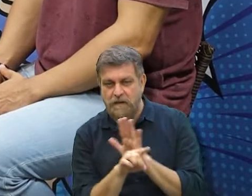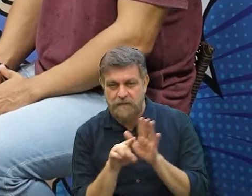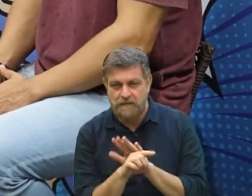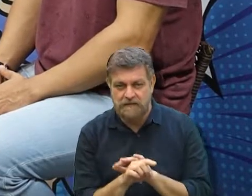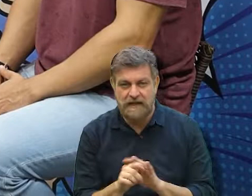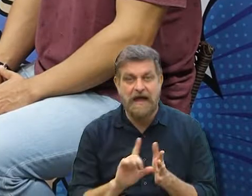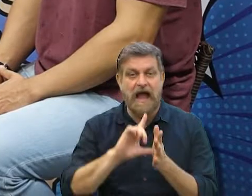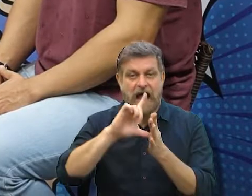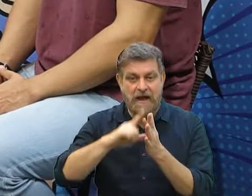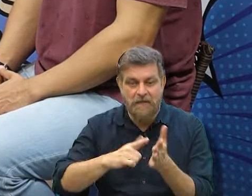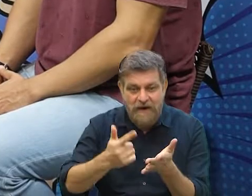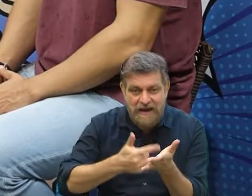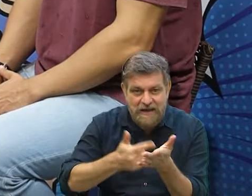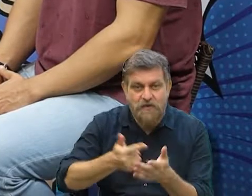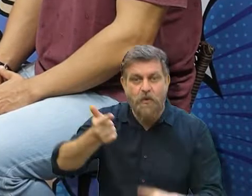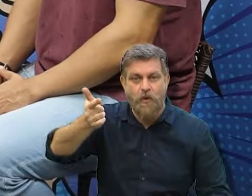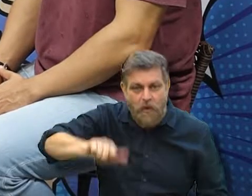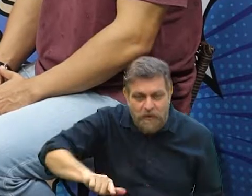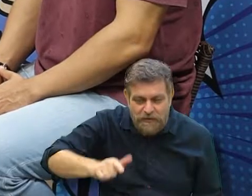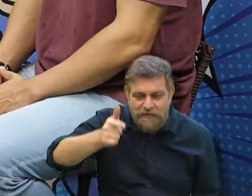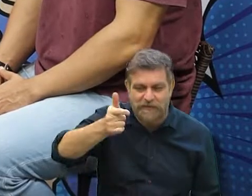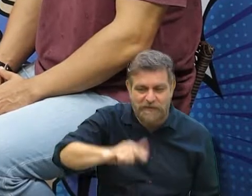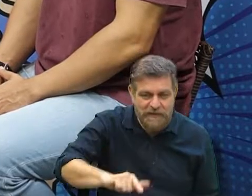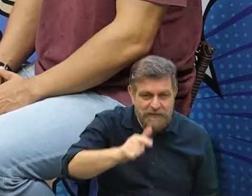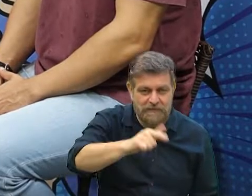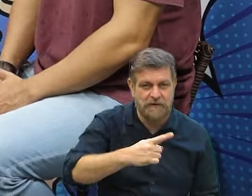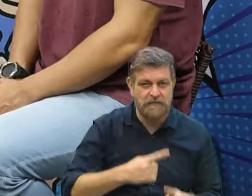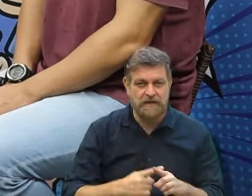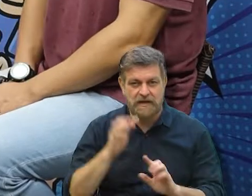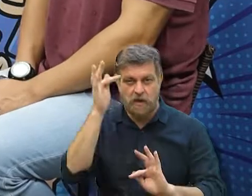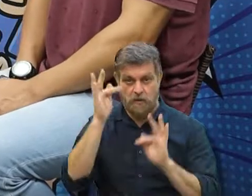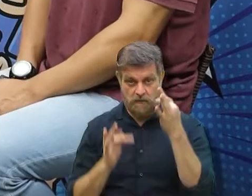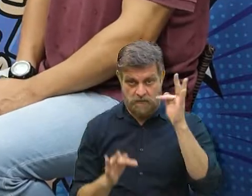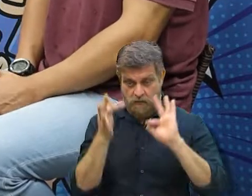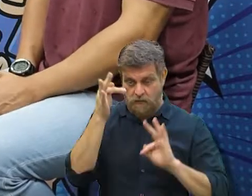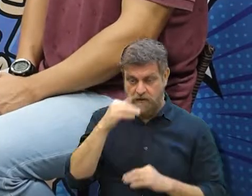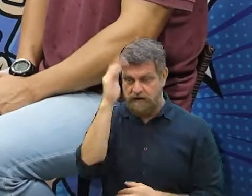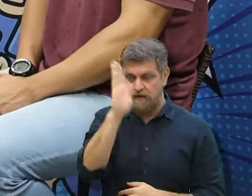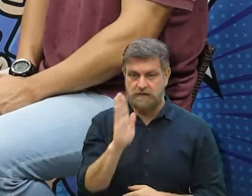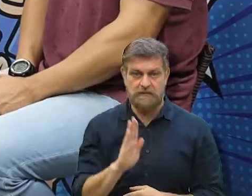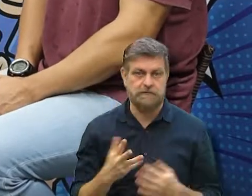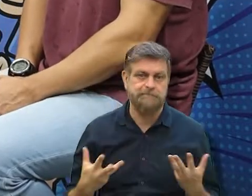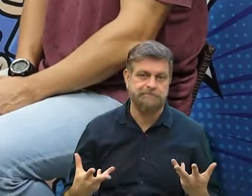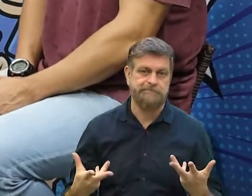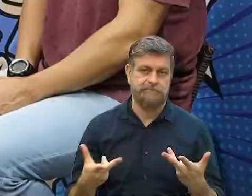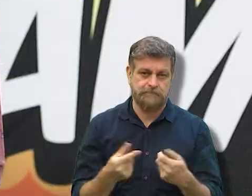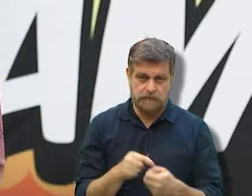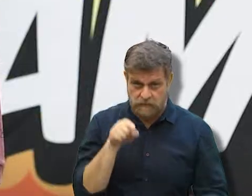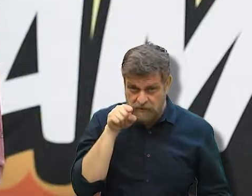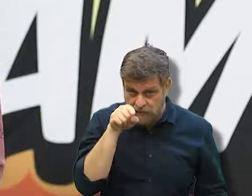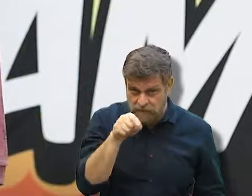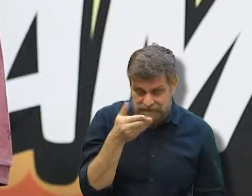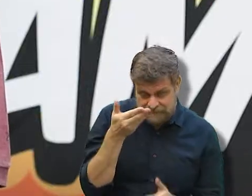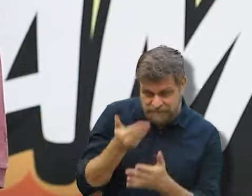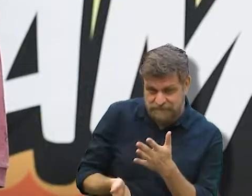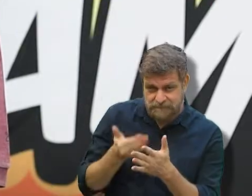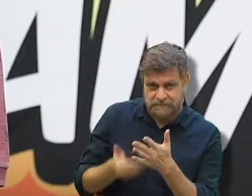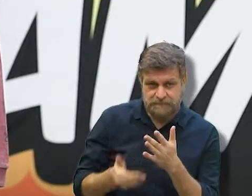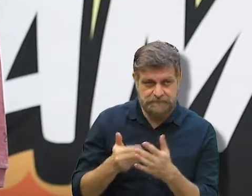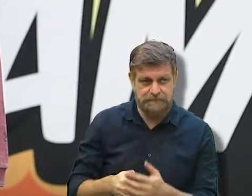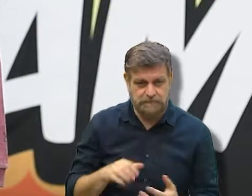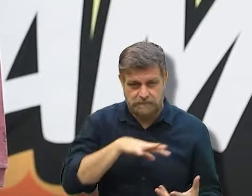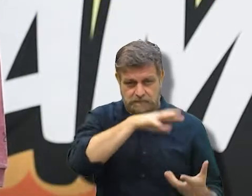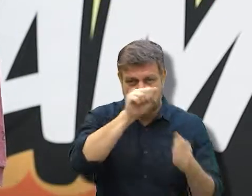mais, e tenho já a história do terceiro, do quarto livro, e assim vai. Olha só, então segura